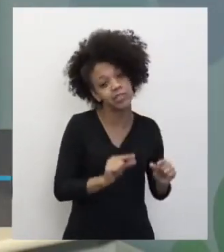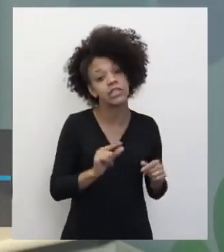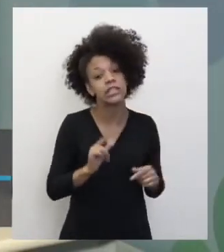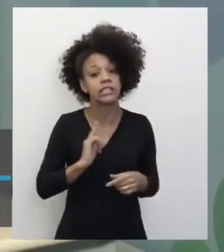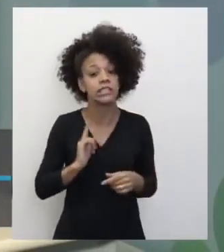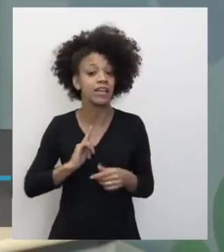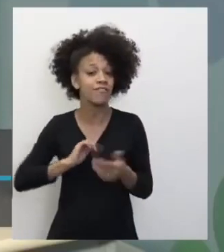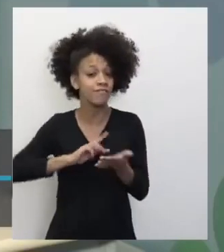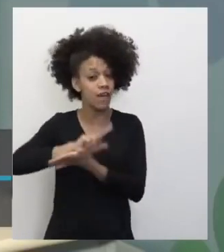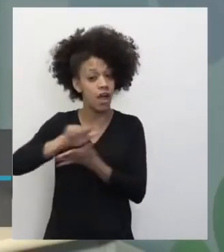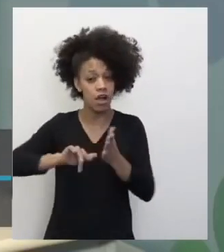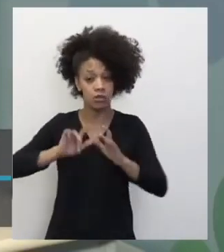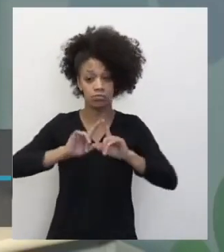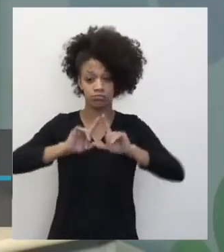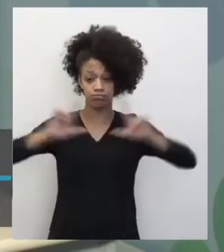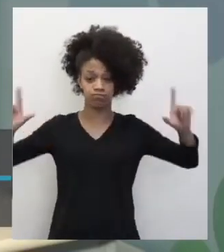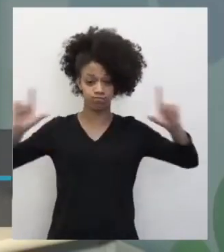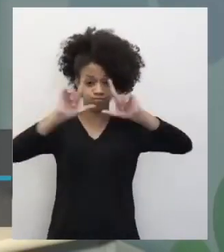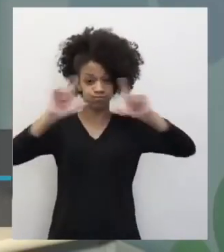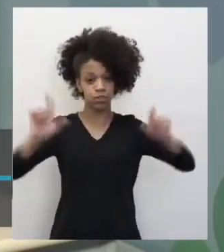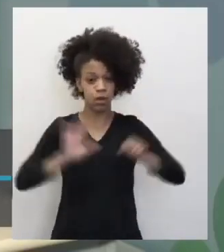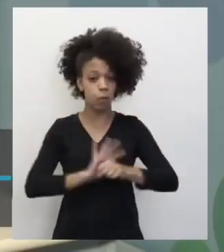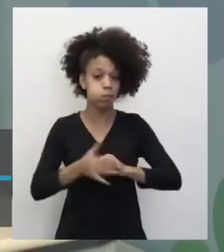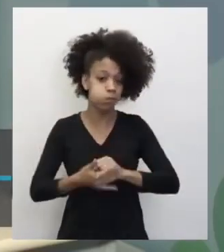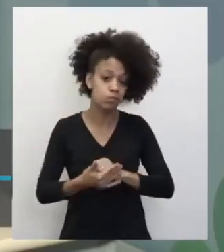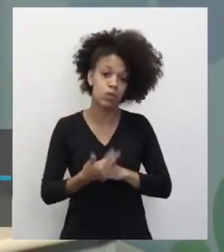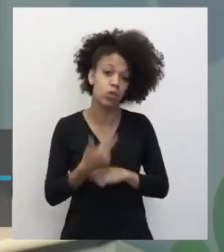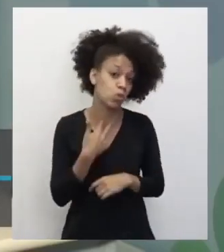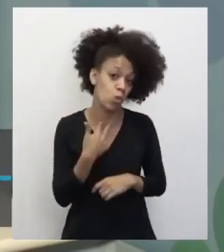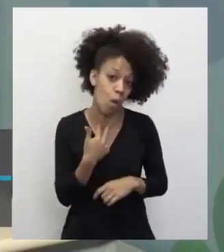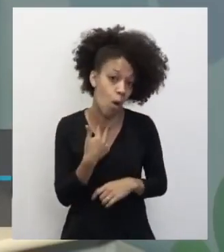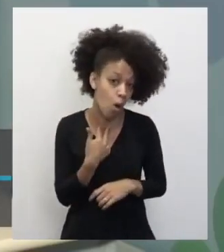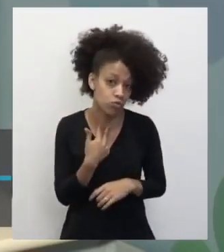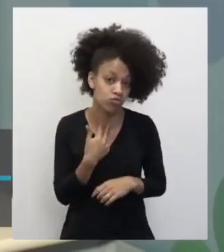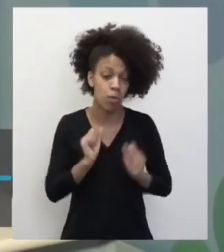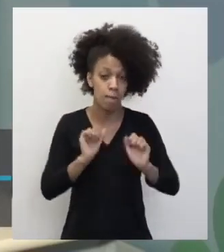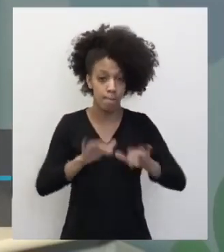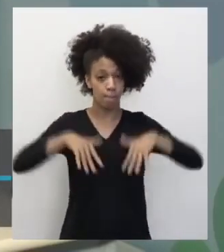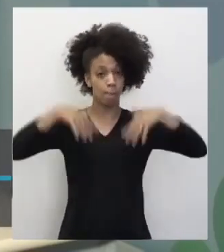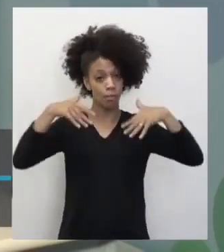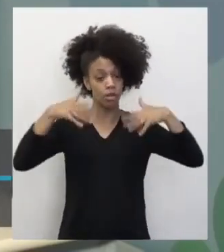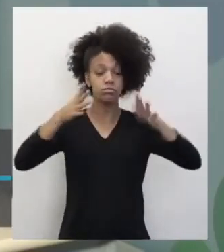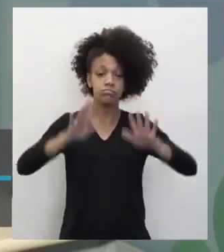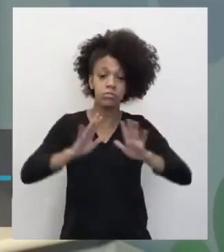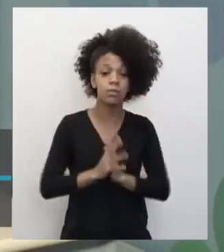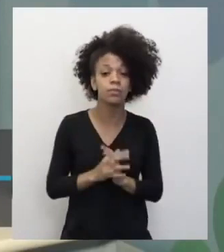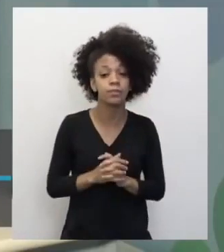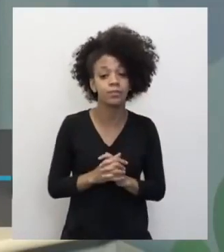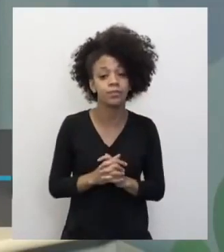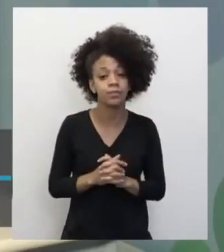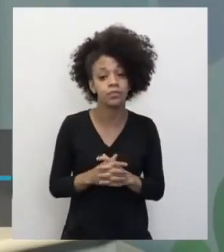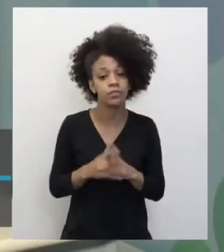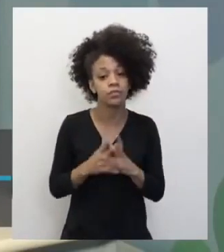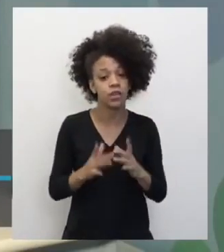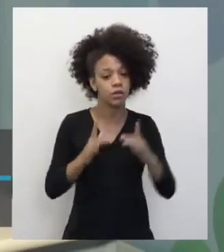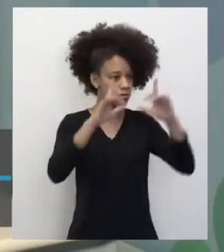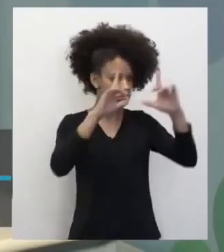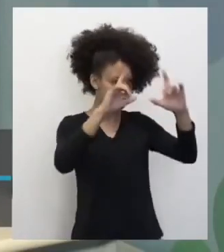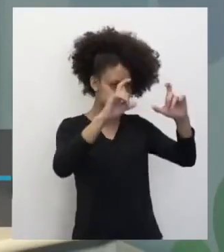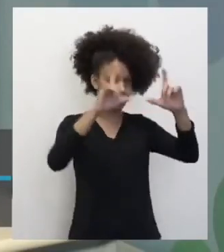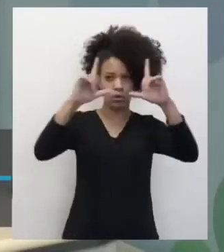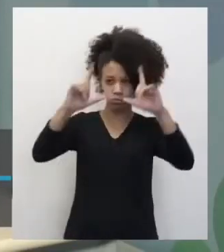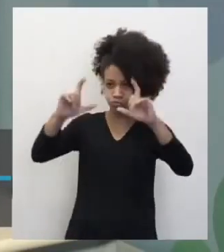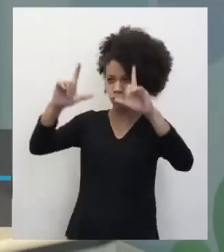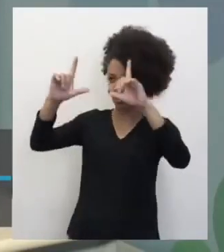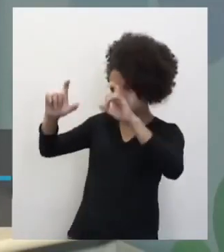no estádio, como tá na pandemia e não pode ter público. Aí a gente pega assim a imagem de um